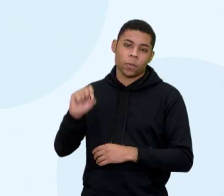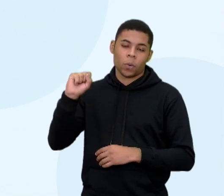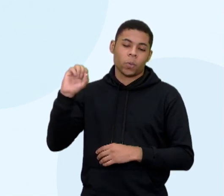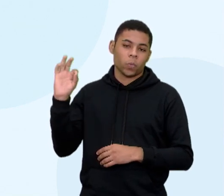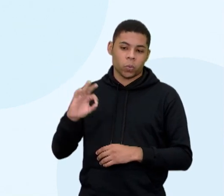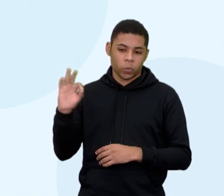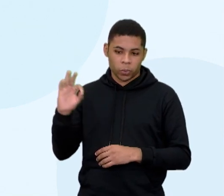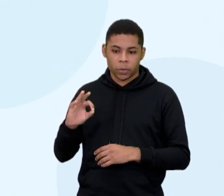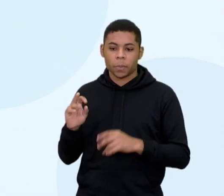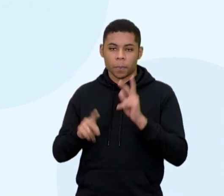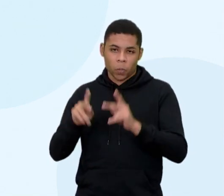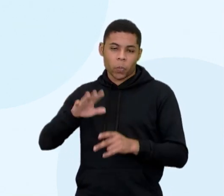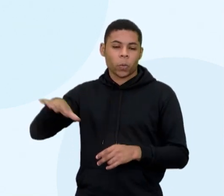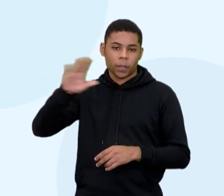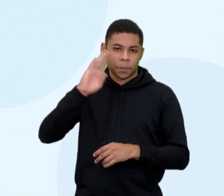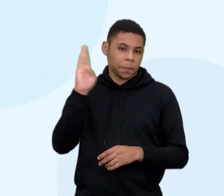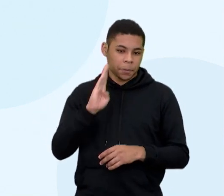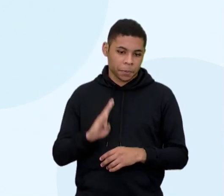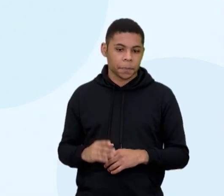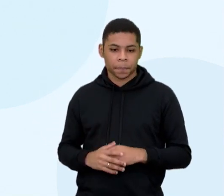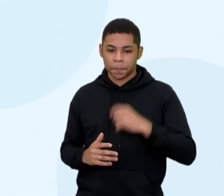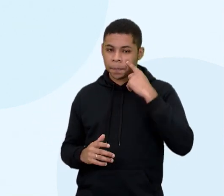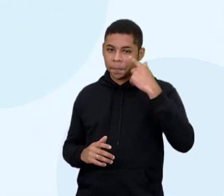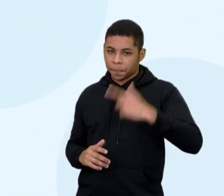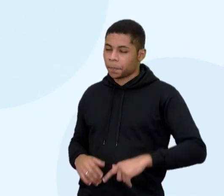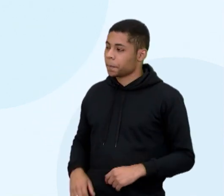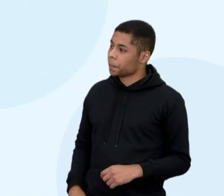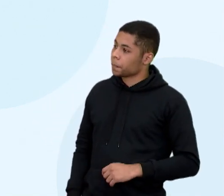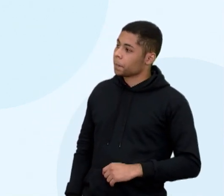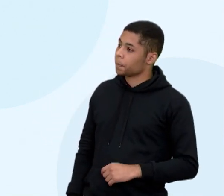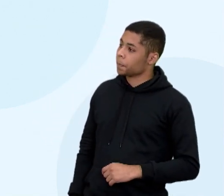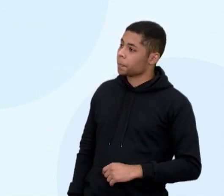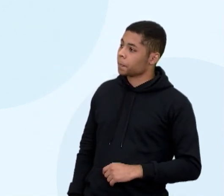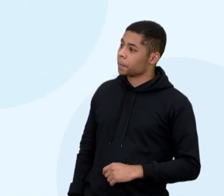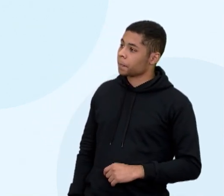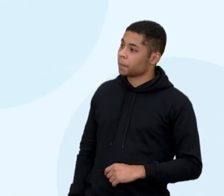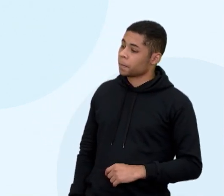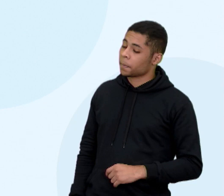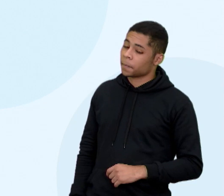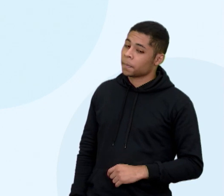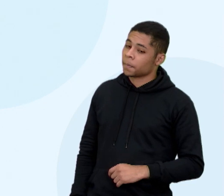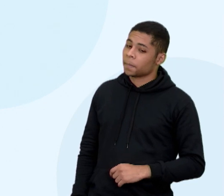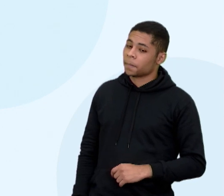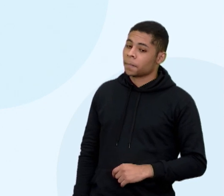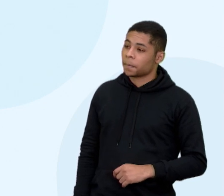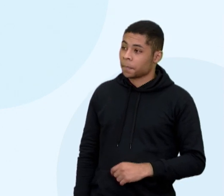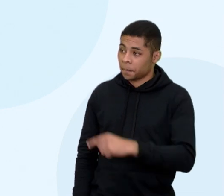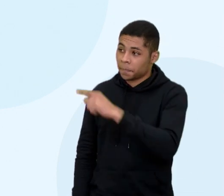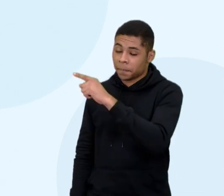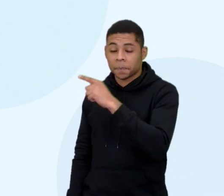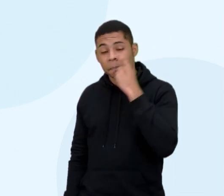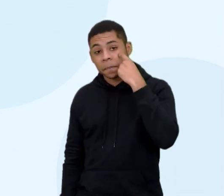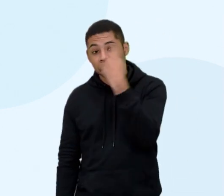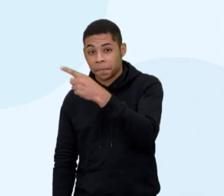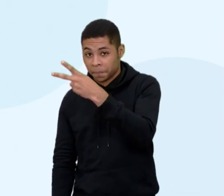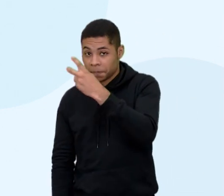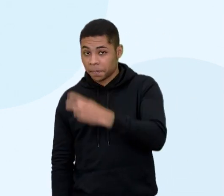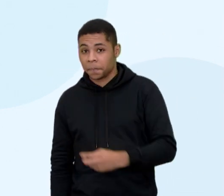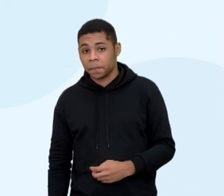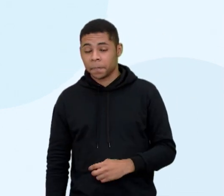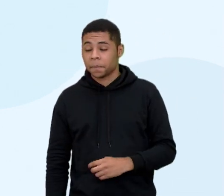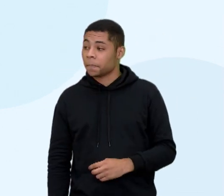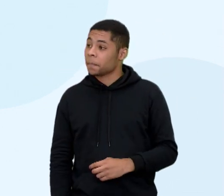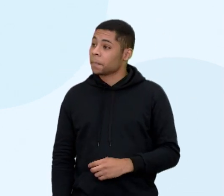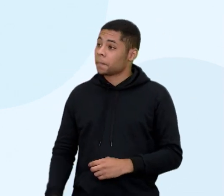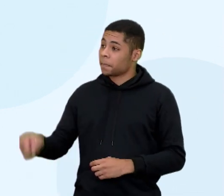10,8% da população. E de novo aí colocando a pirâmide aí para vocês, né, analisarem, né, nesse período aí, né, as